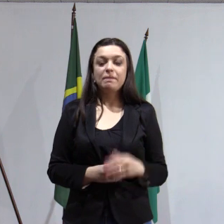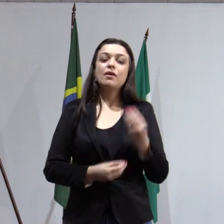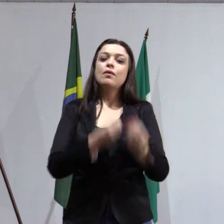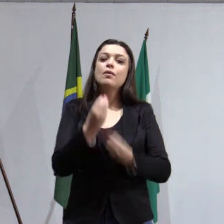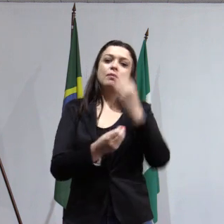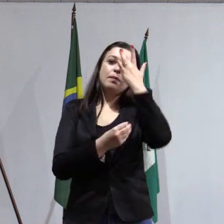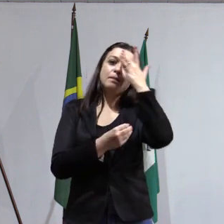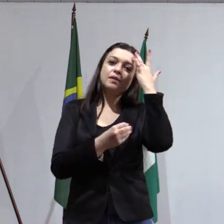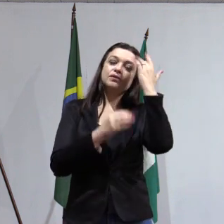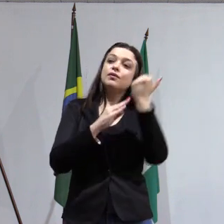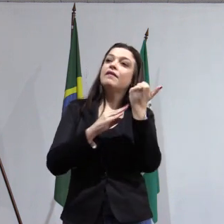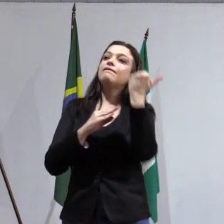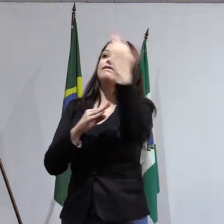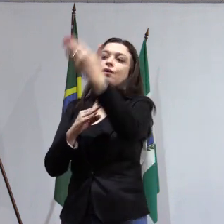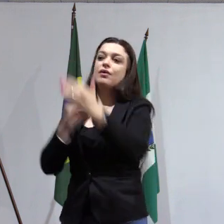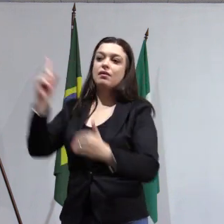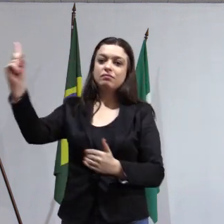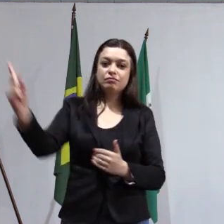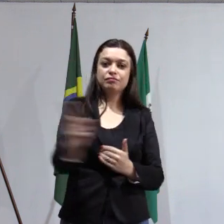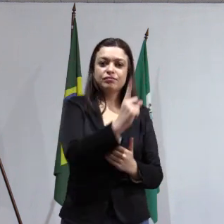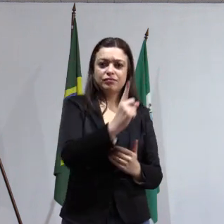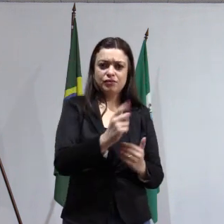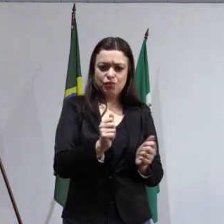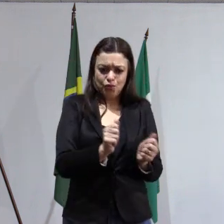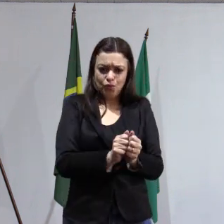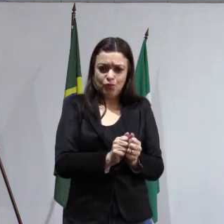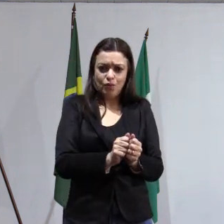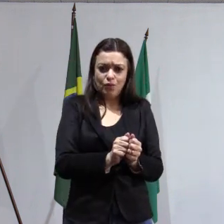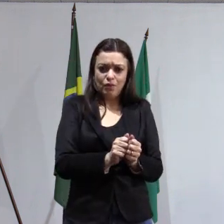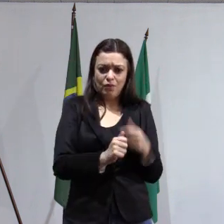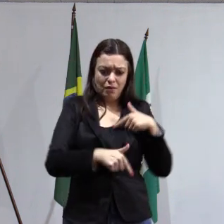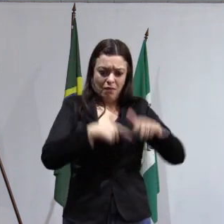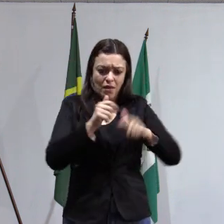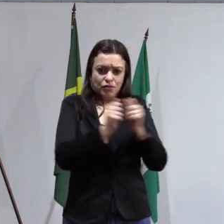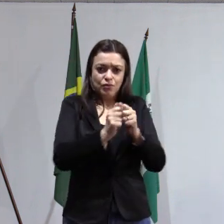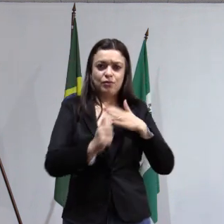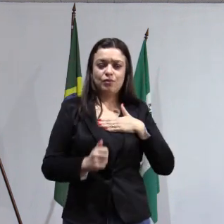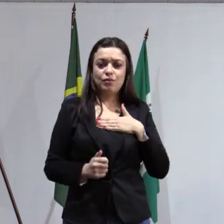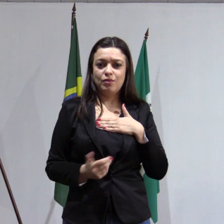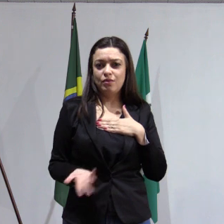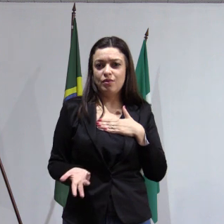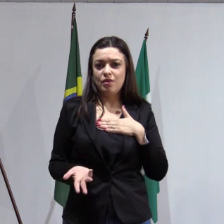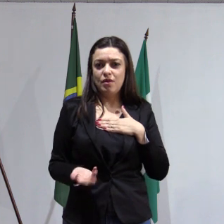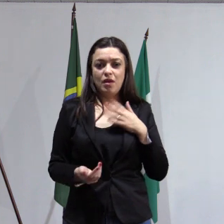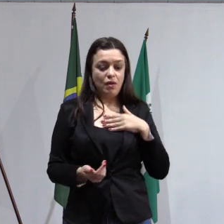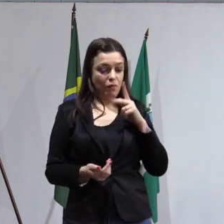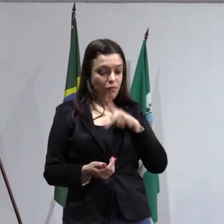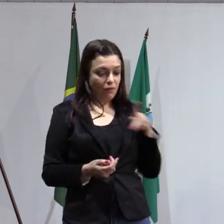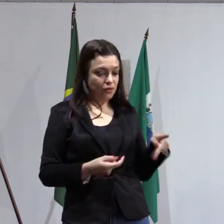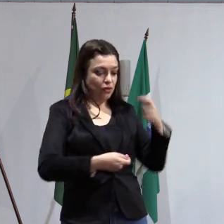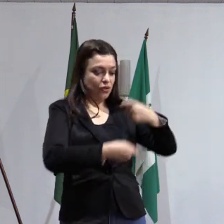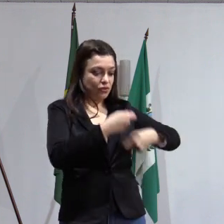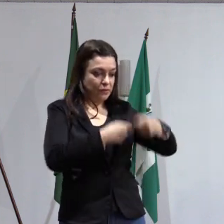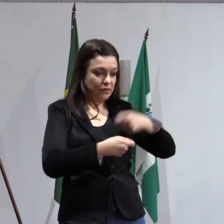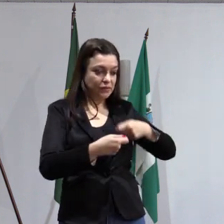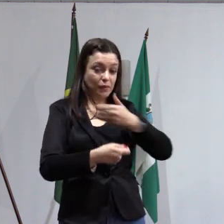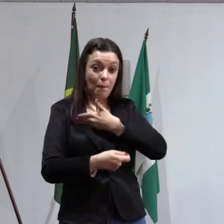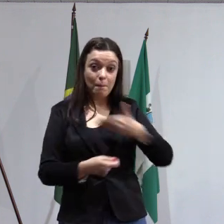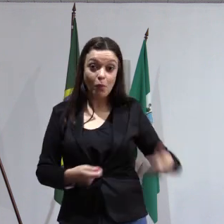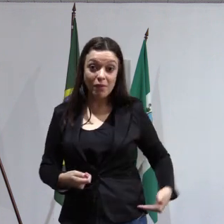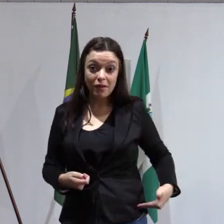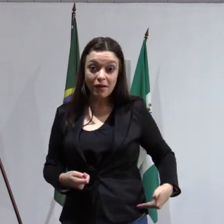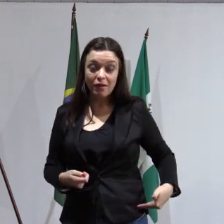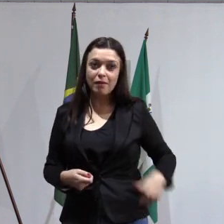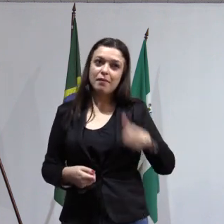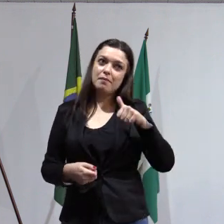aqui dentro para fazer uma cogestão conosco? Eu, como sou professor de administração pública, a minha dúvida fica mais